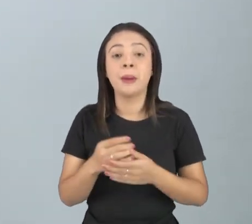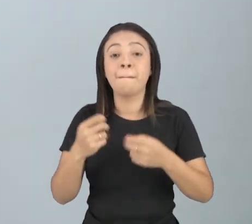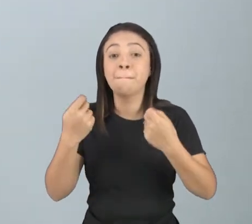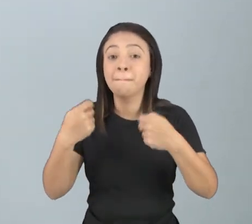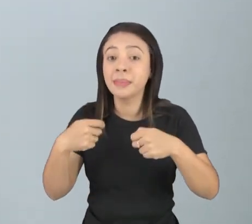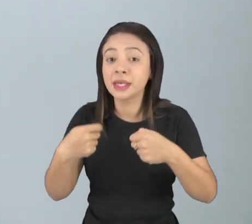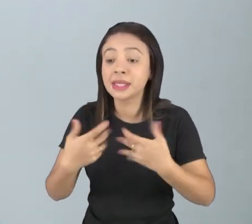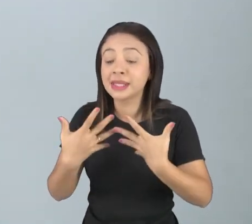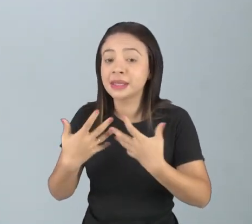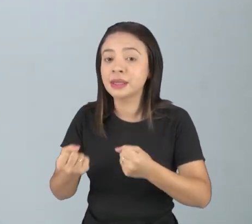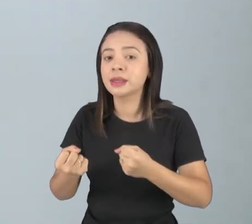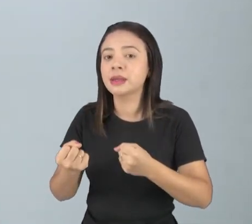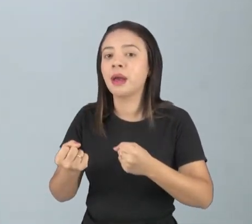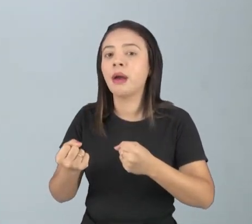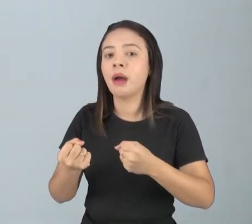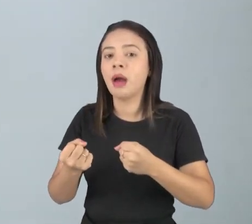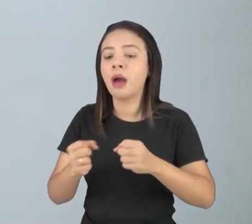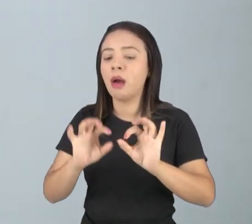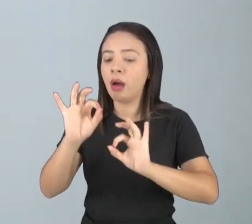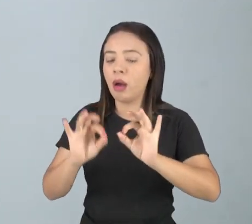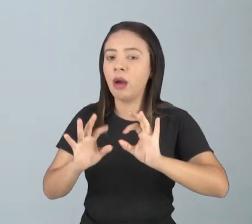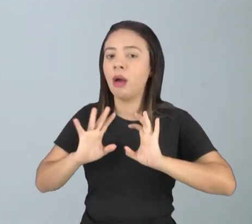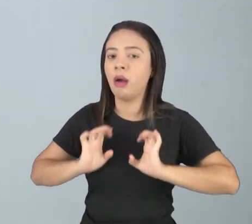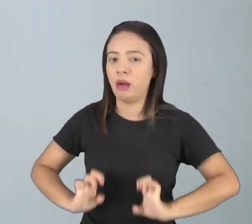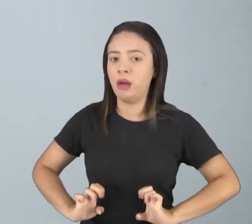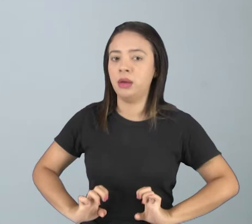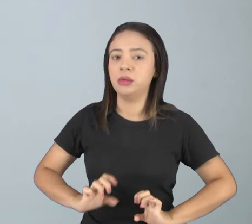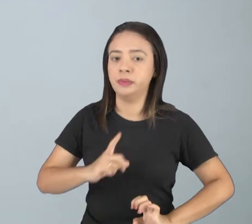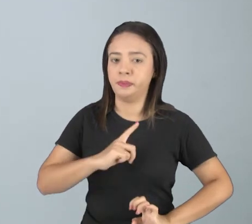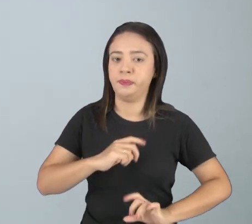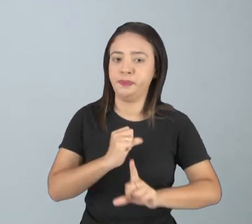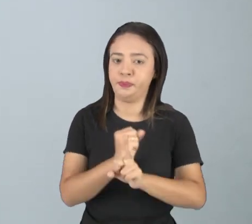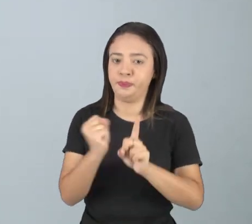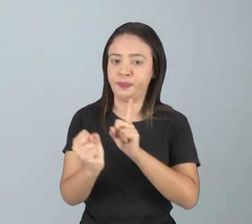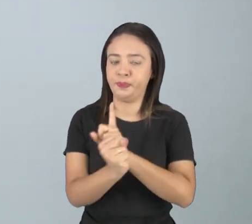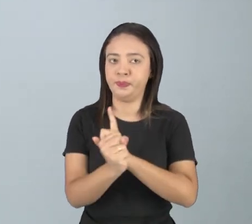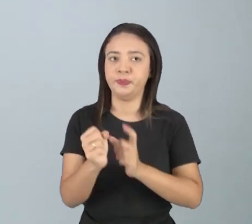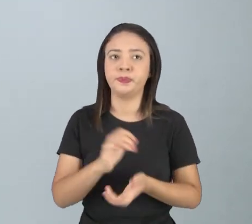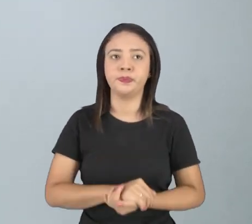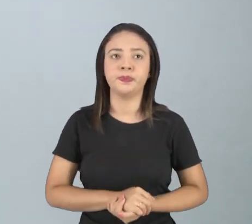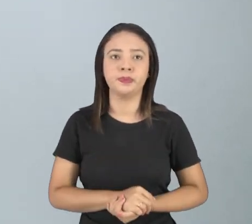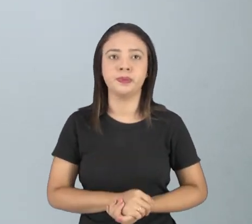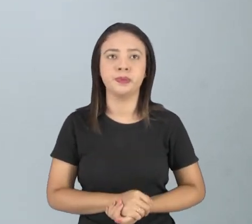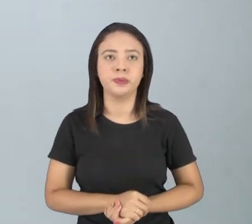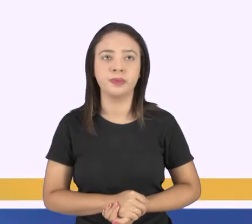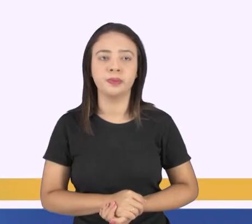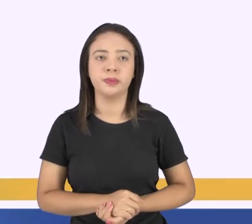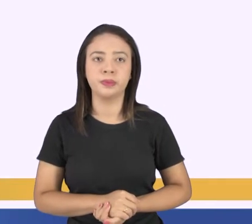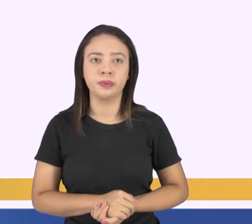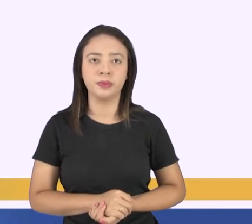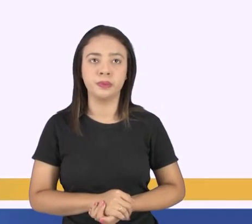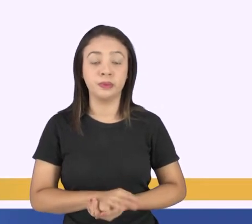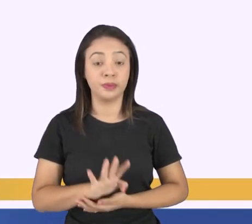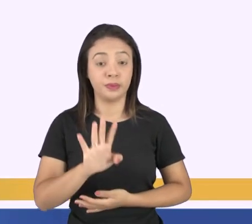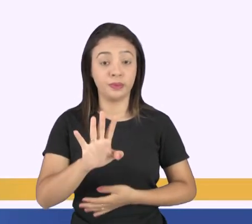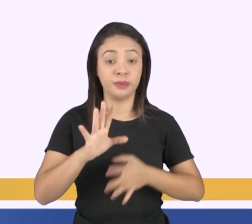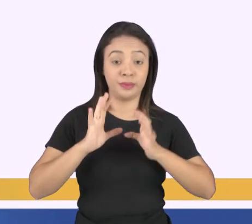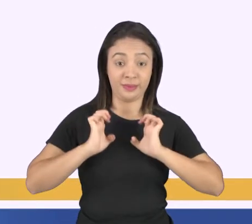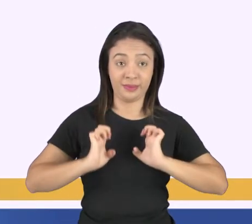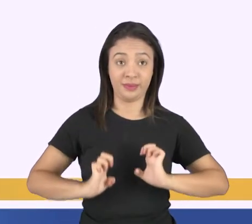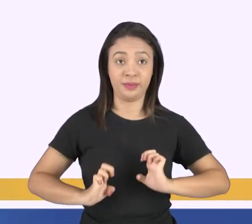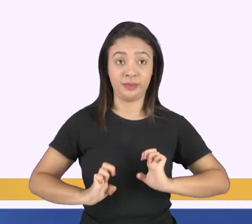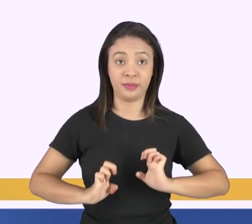ser submeter à aceitação ética, tá bom? A questão ética, há situações em que